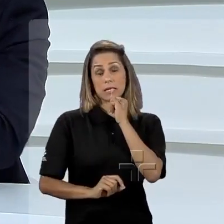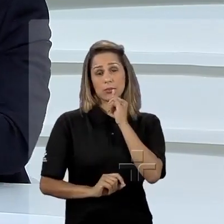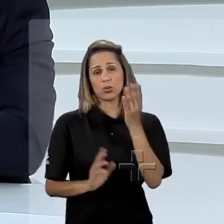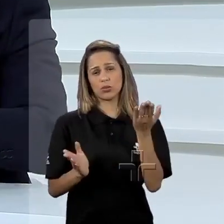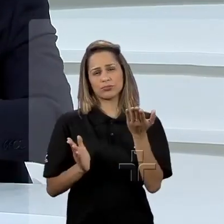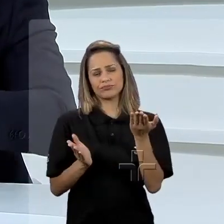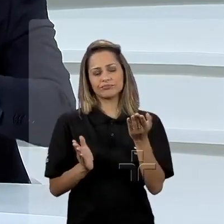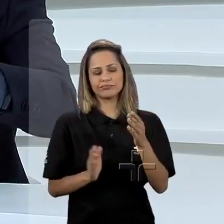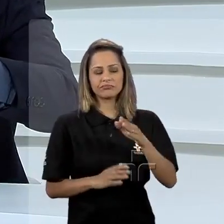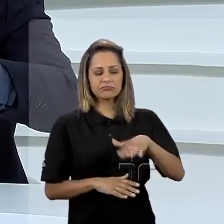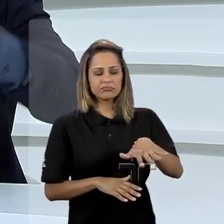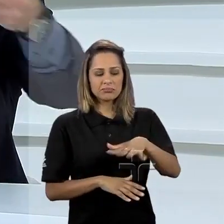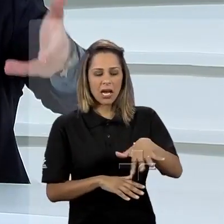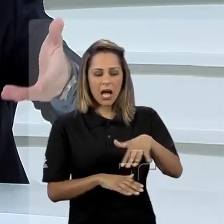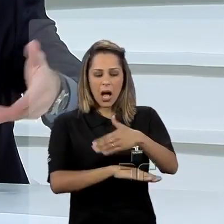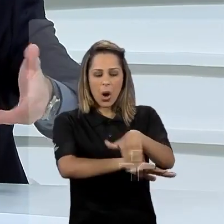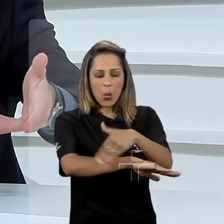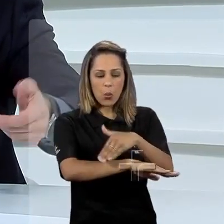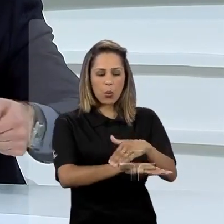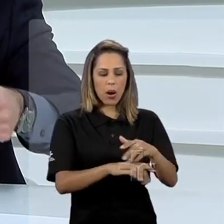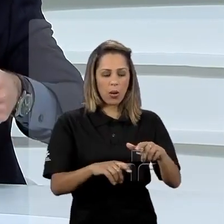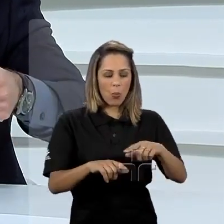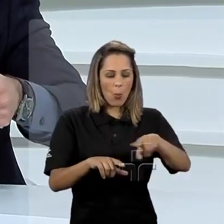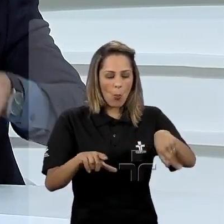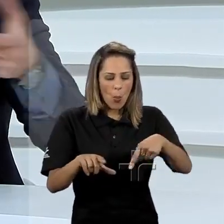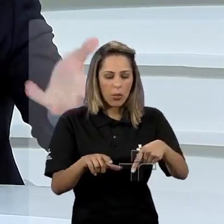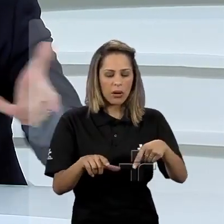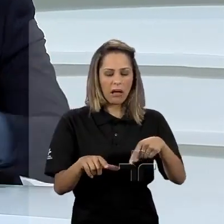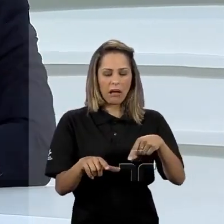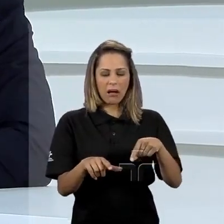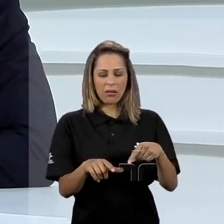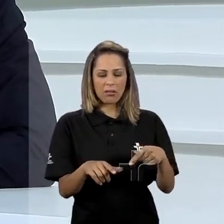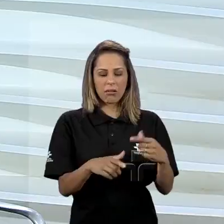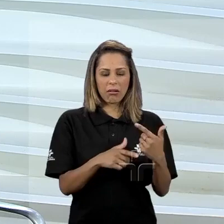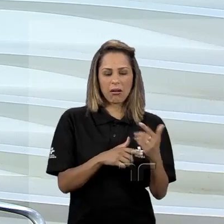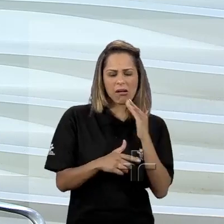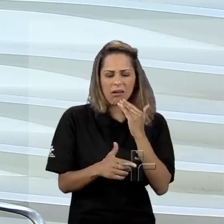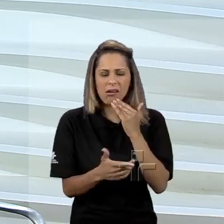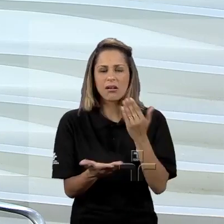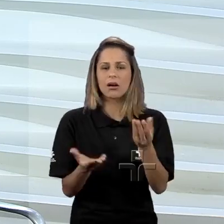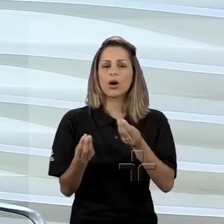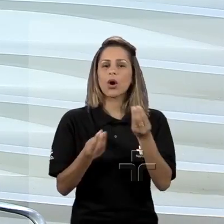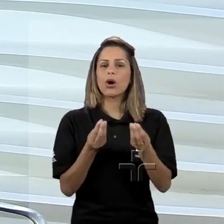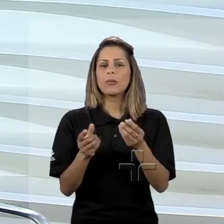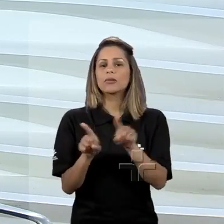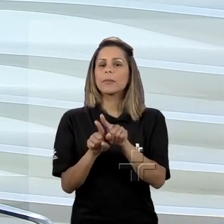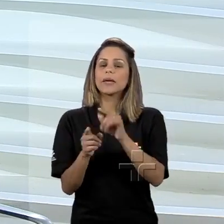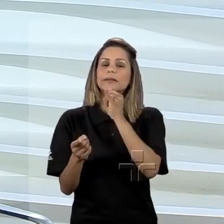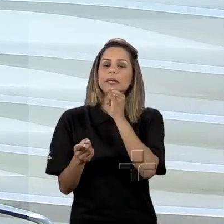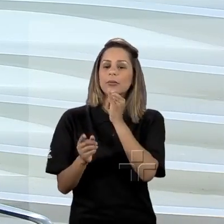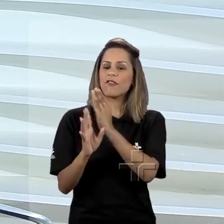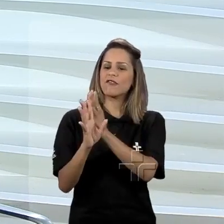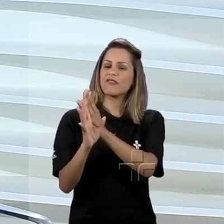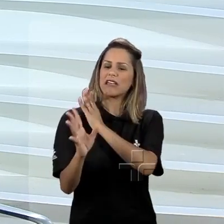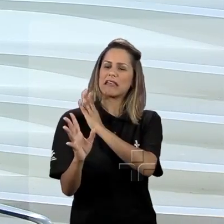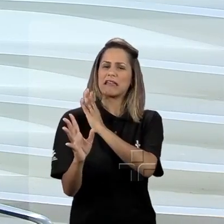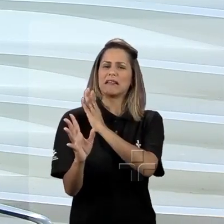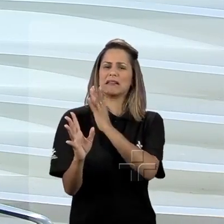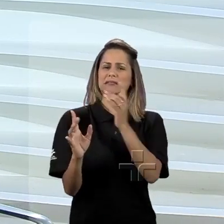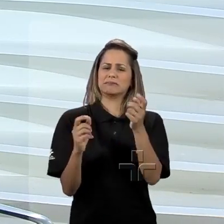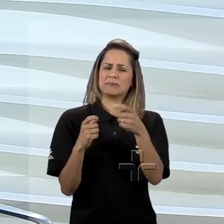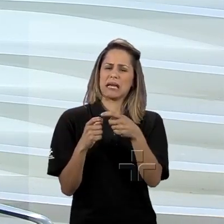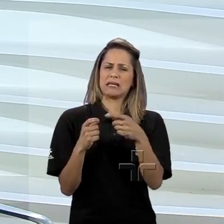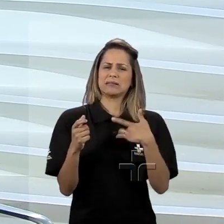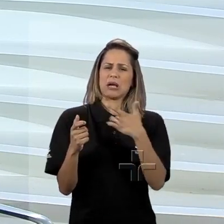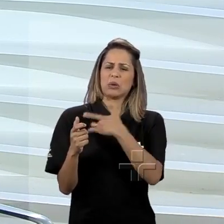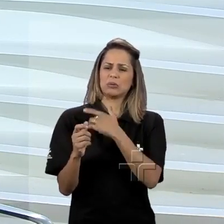minimamente decente, ou então diminuir a fila da saúde, por exemplo? André, também da mesma maneira, não quero contestar nem duvidar de